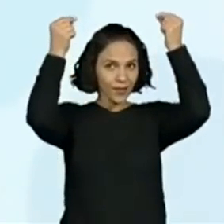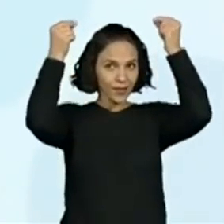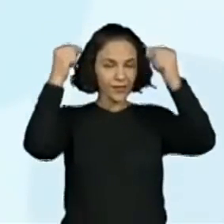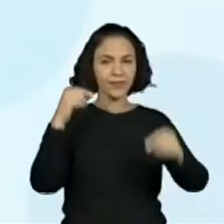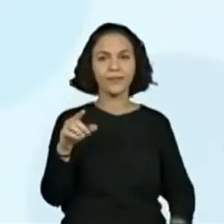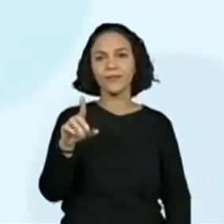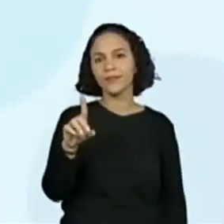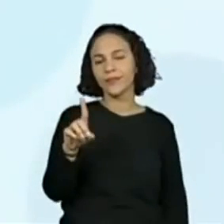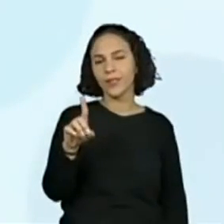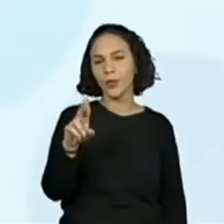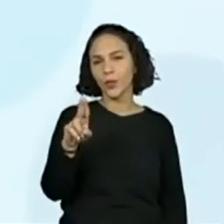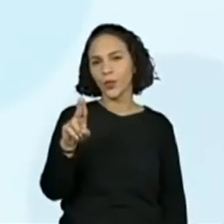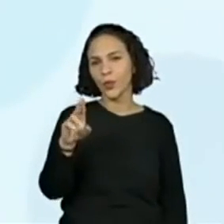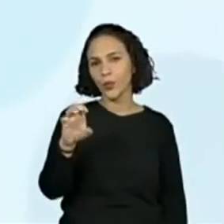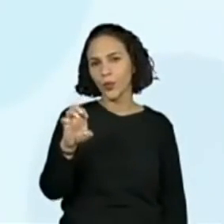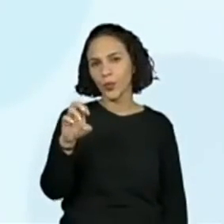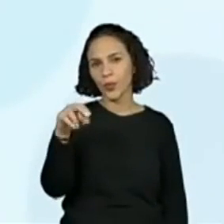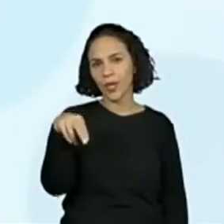dos duendes.